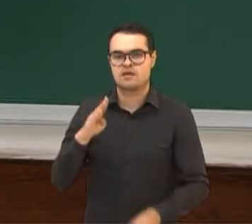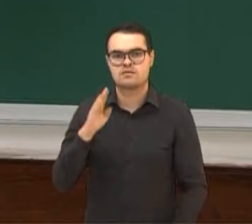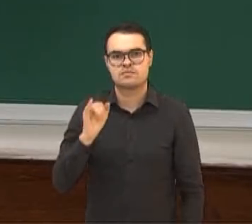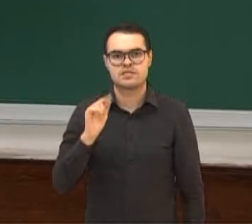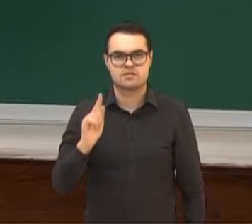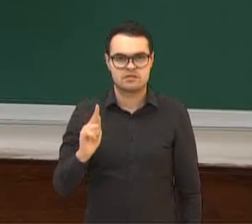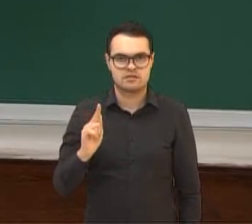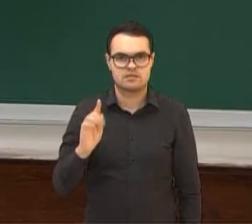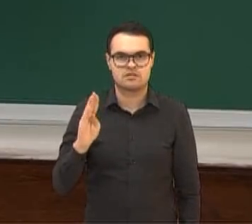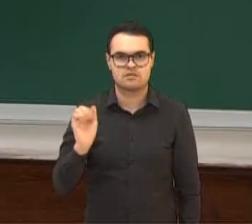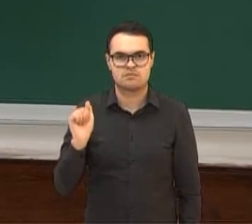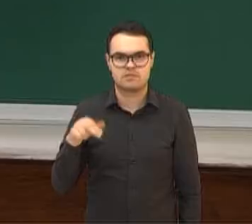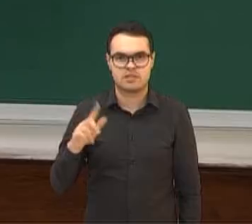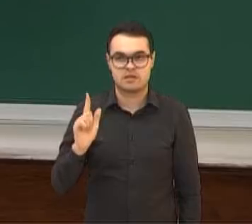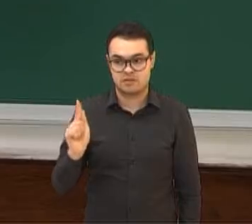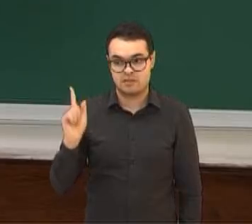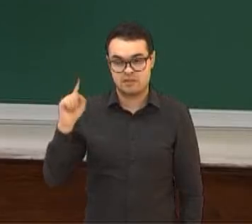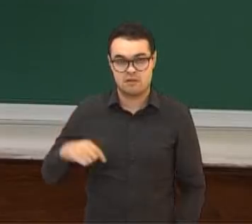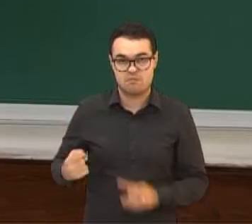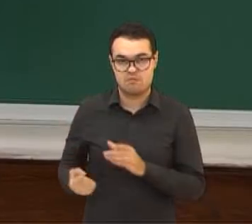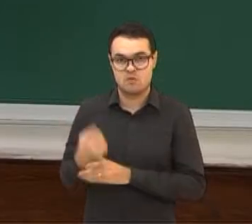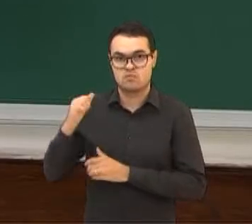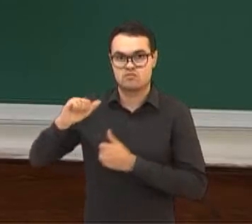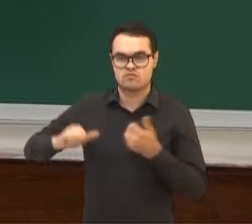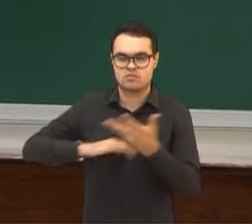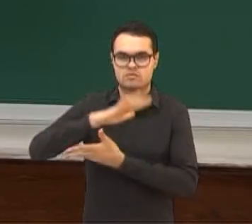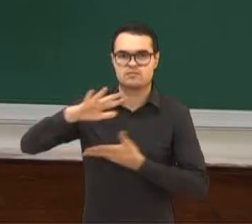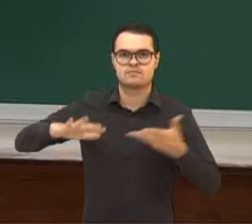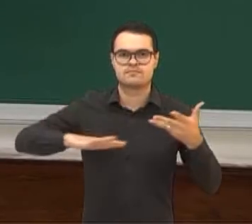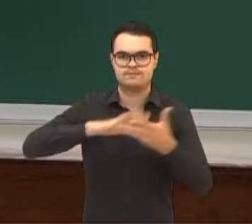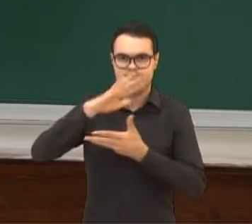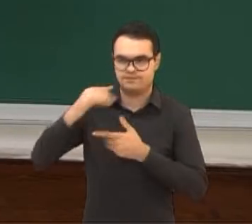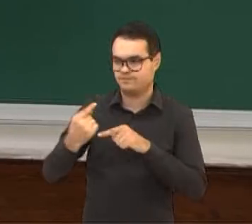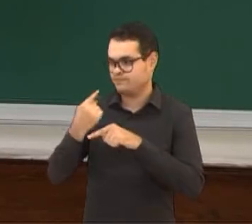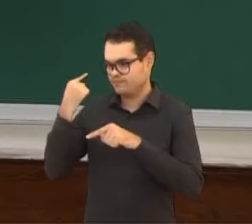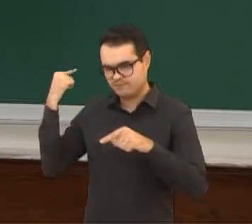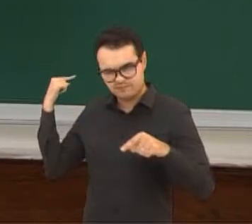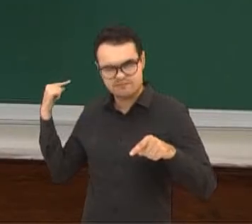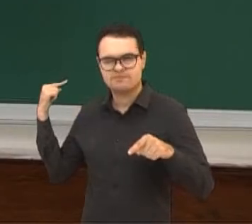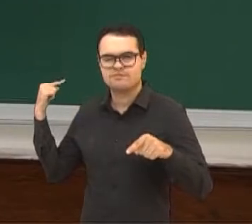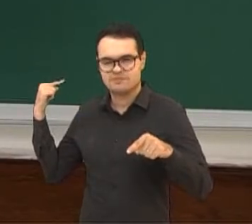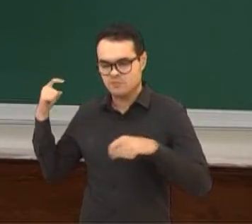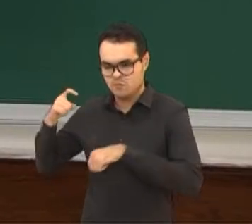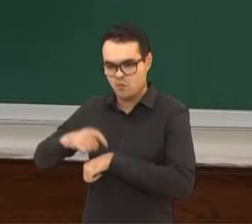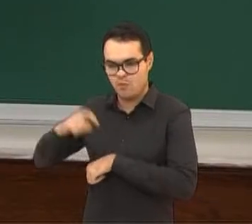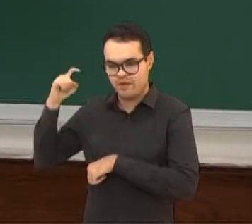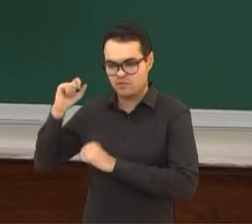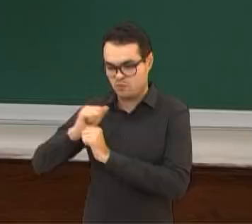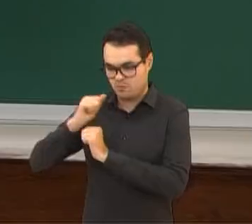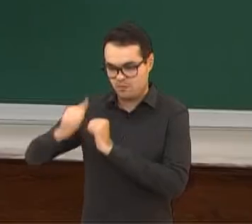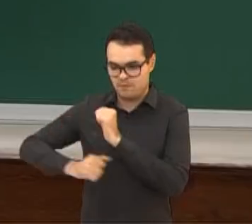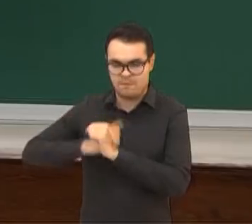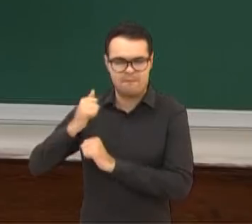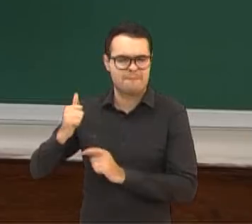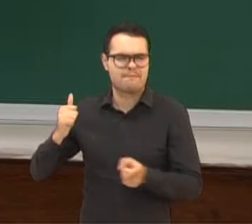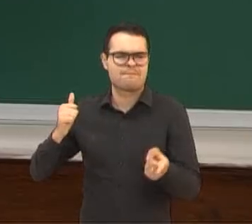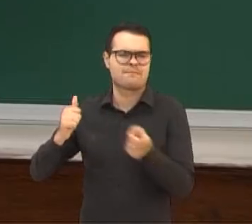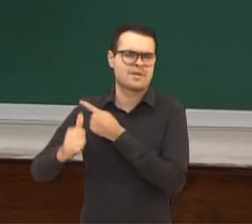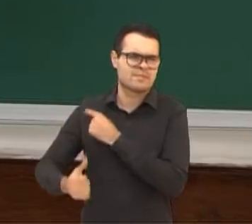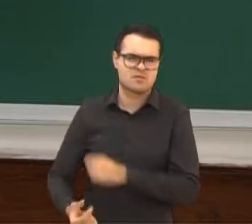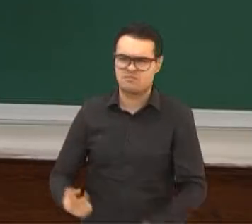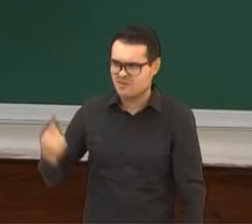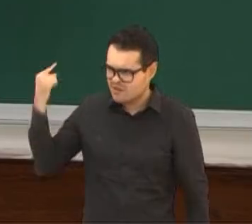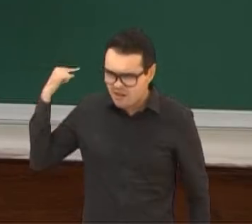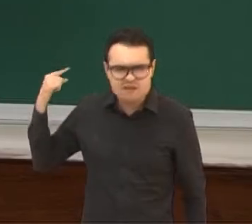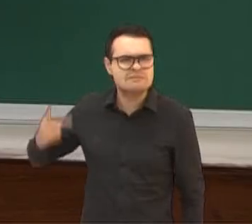é a teoria que nos conta a origem do universo e da matéria, a partir desse momento, quando o átomo primordial surgiu lá na explosão